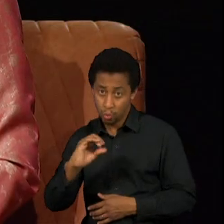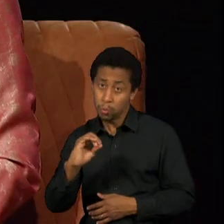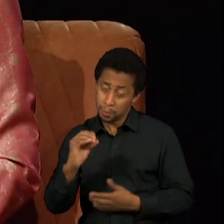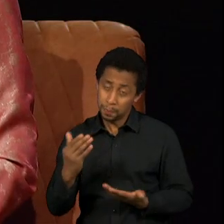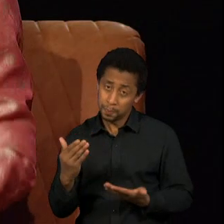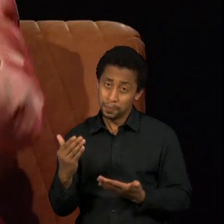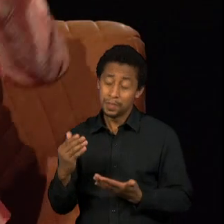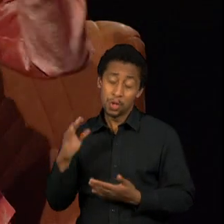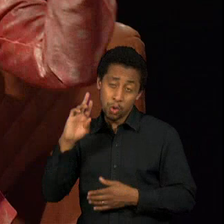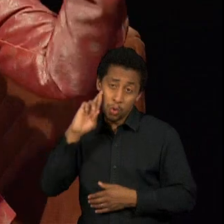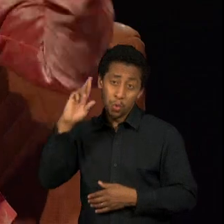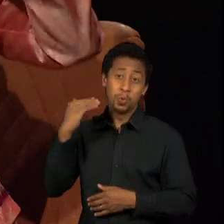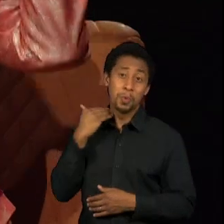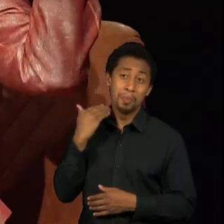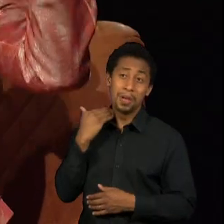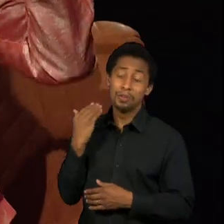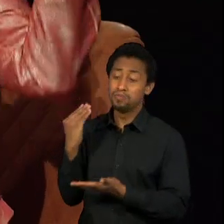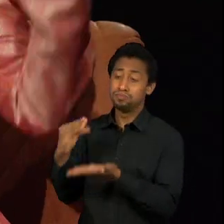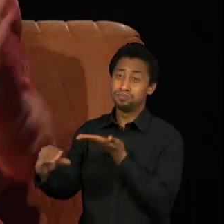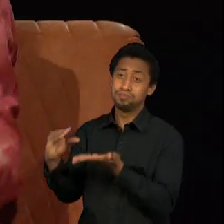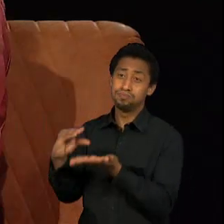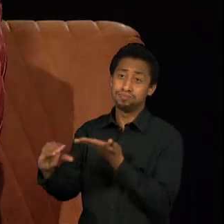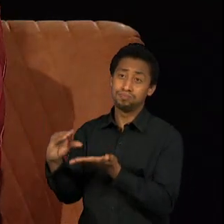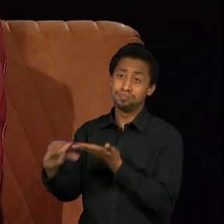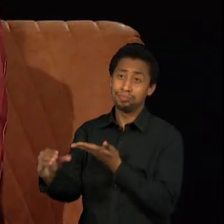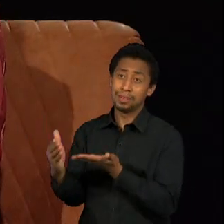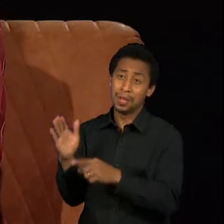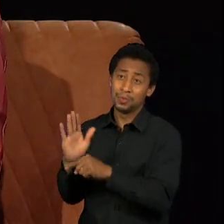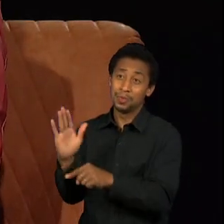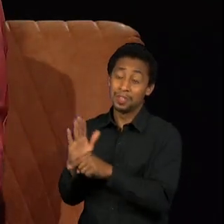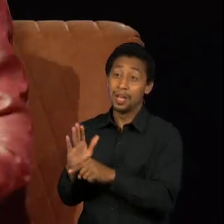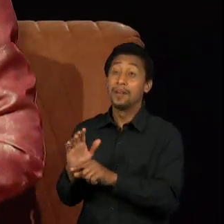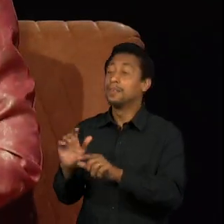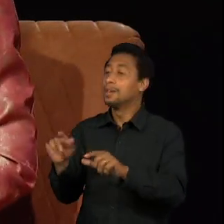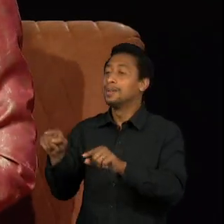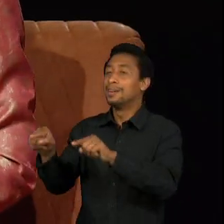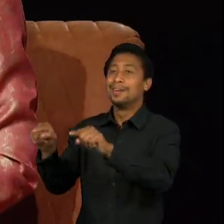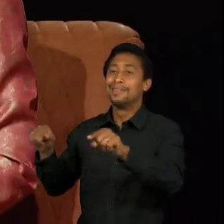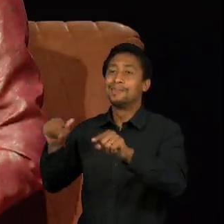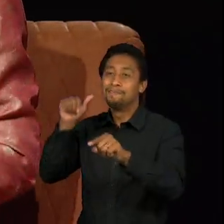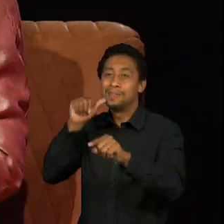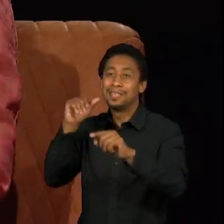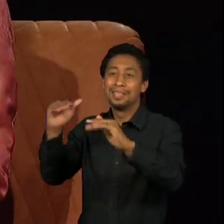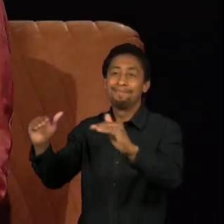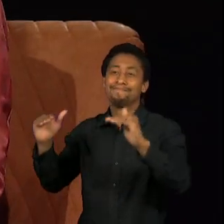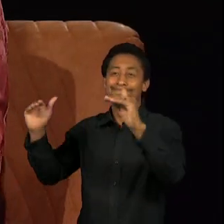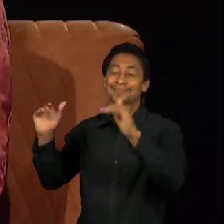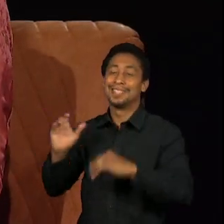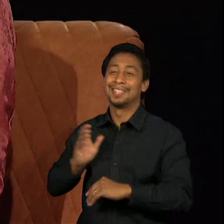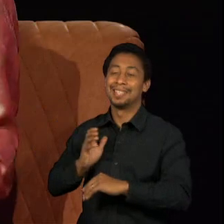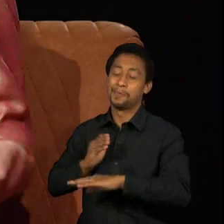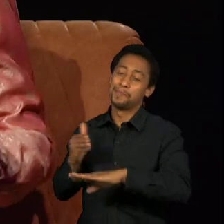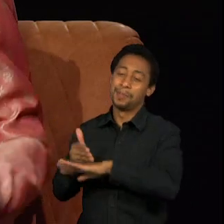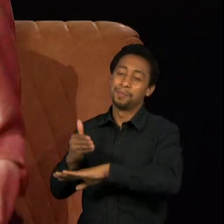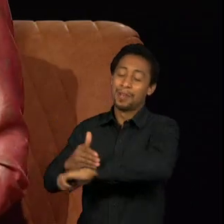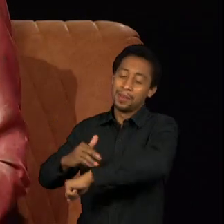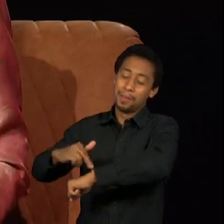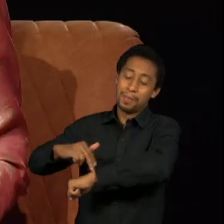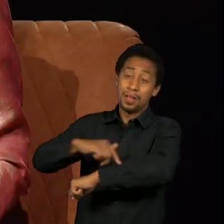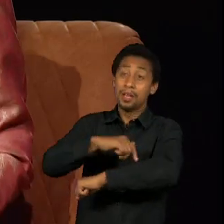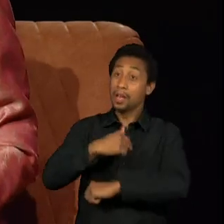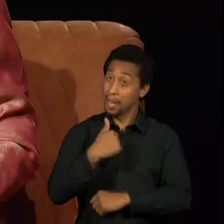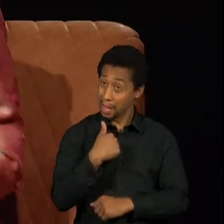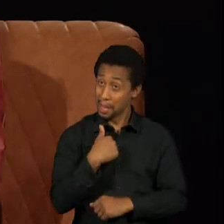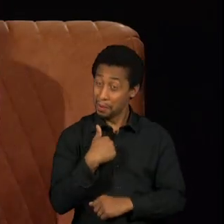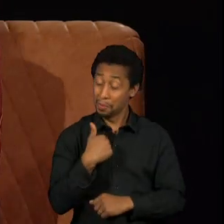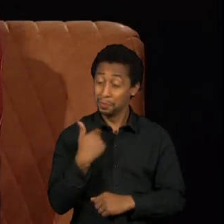e eram as meninas mais, né, da altíssima sociedade e tal. E eu